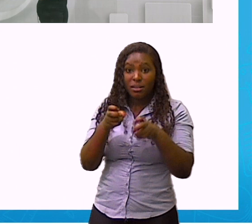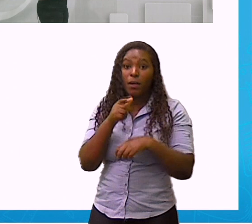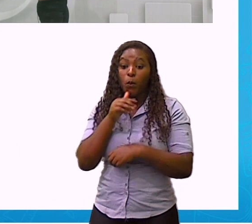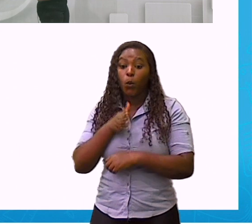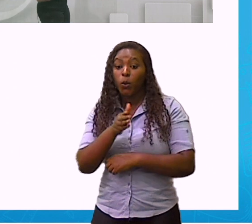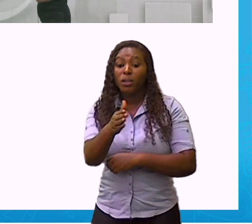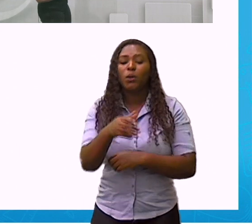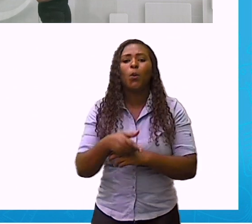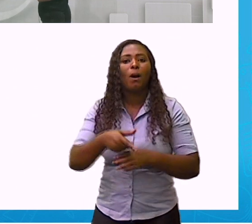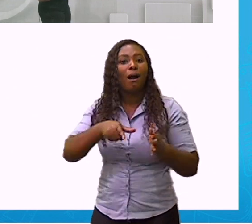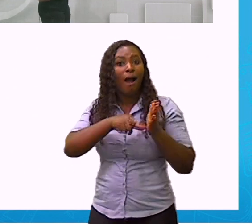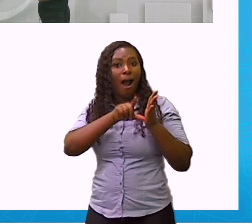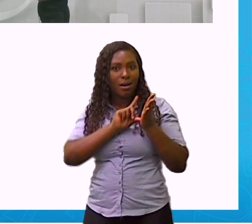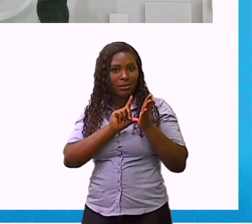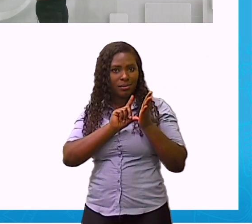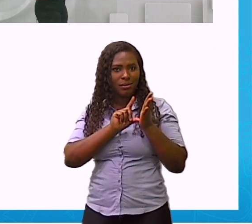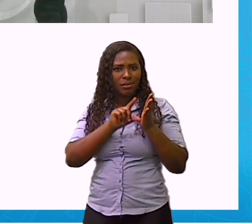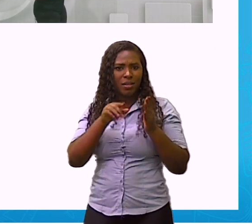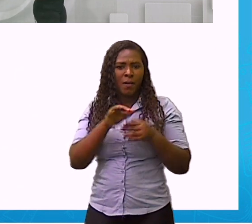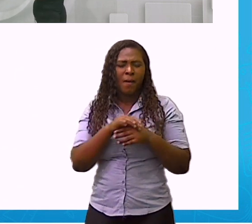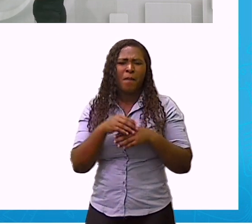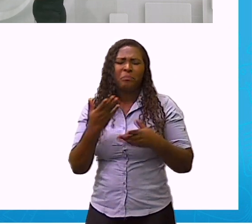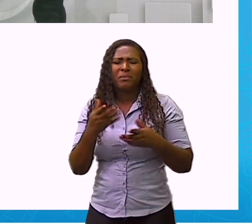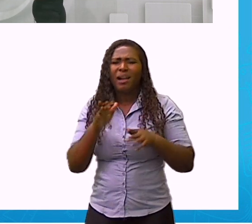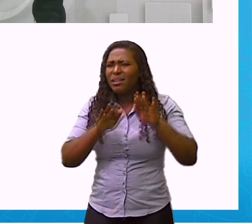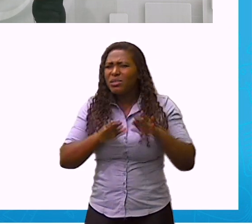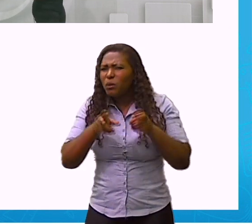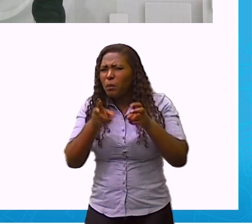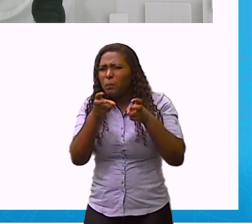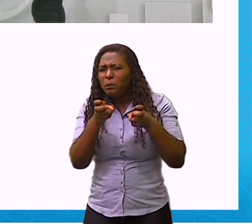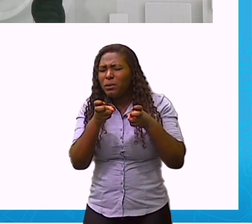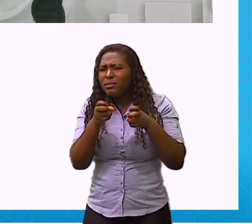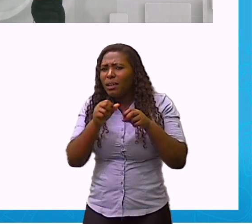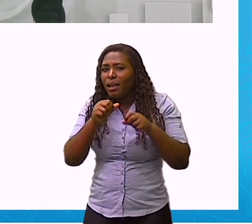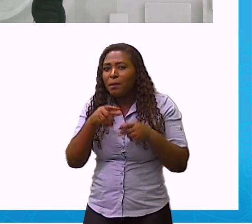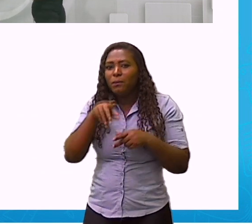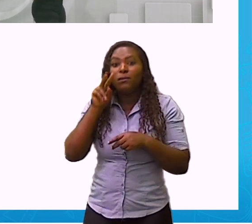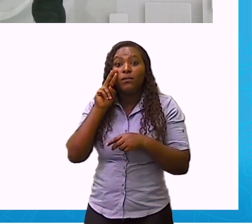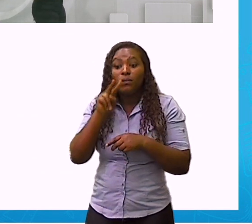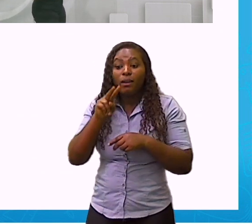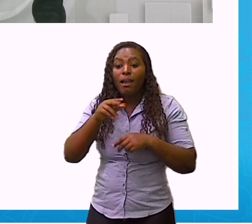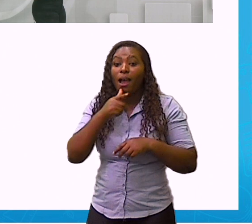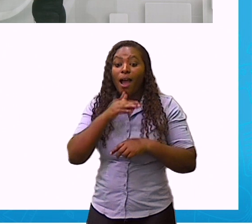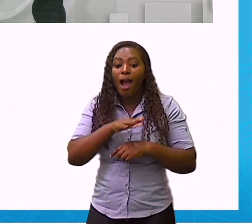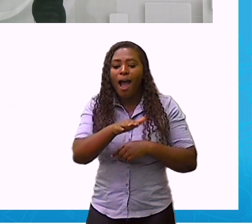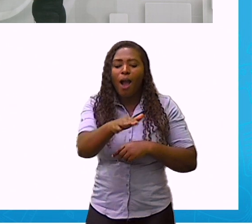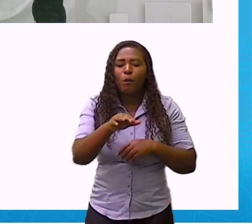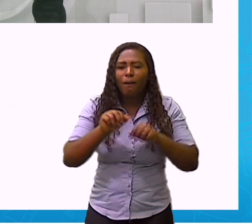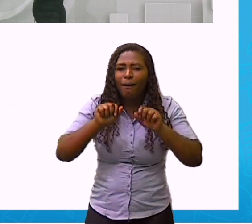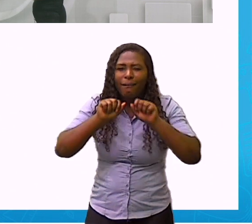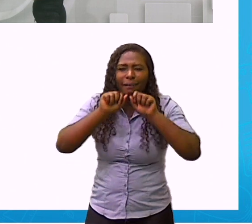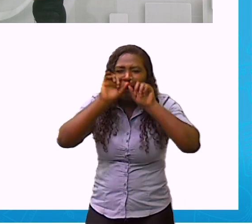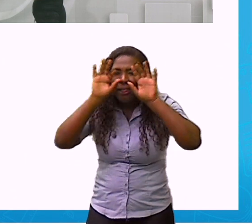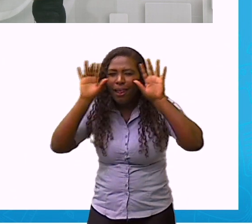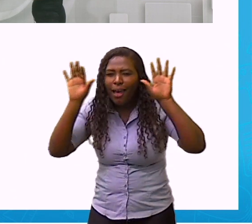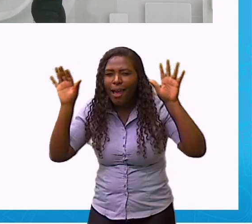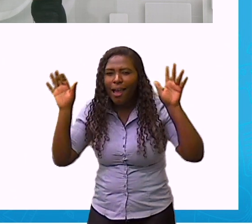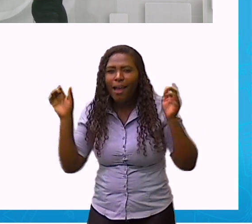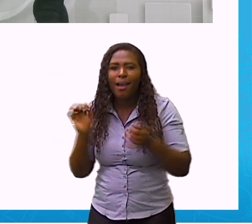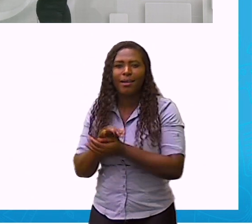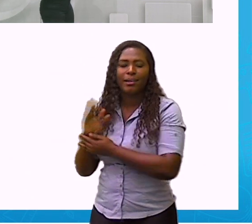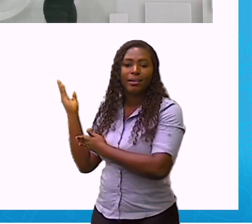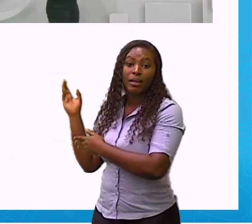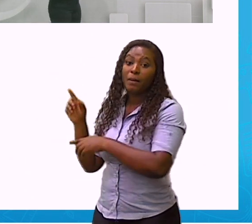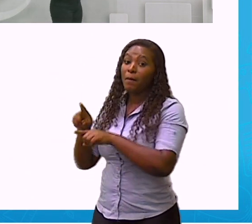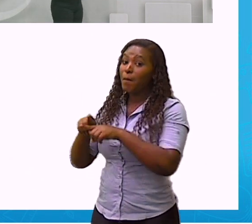tá claro devido à posição da imagem, mas você percebe que ele tá em uma posição ali